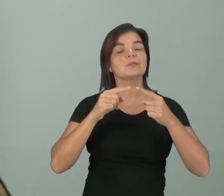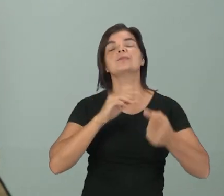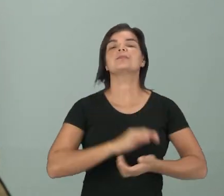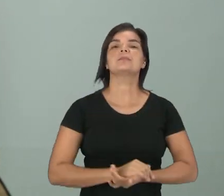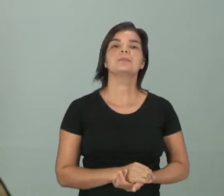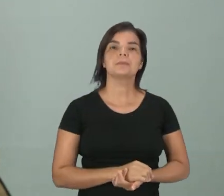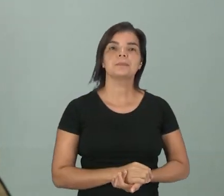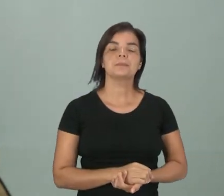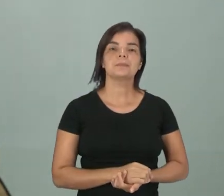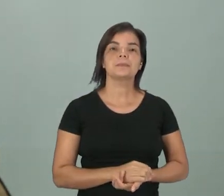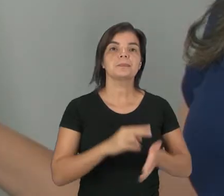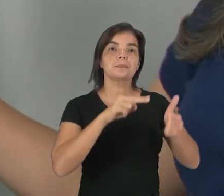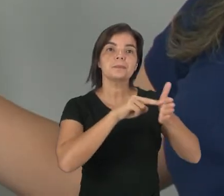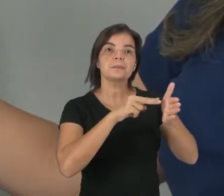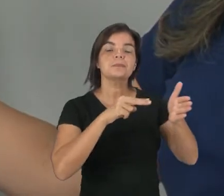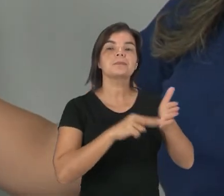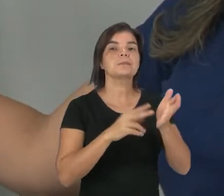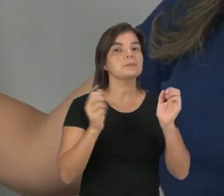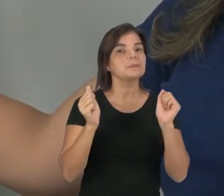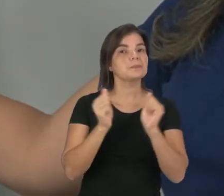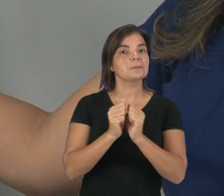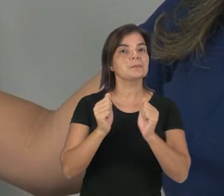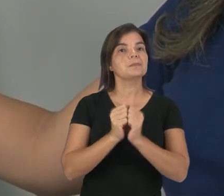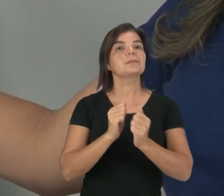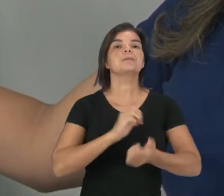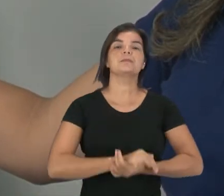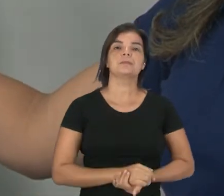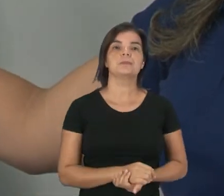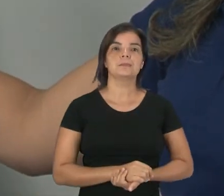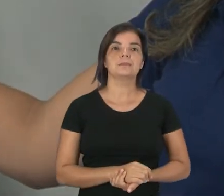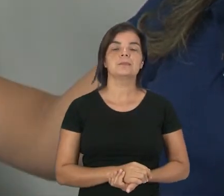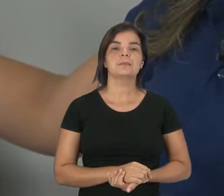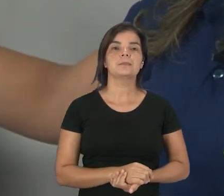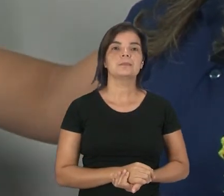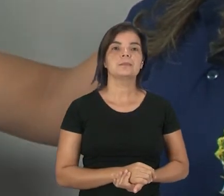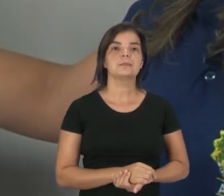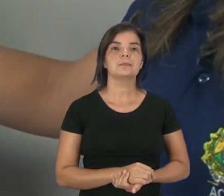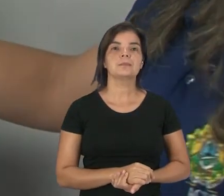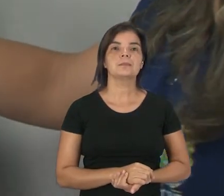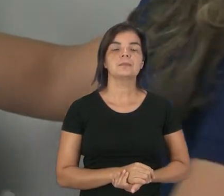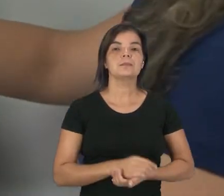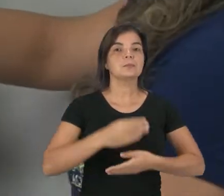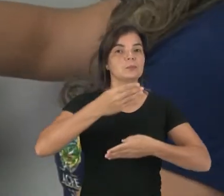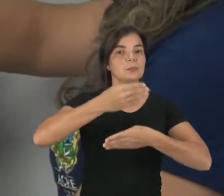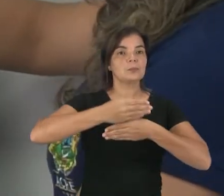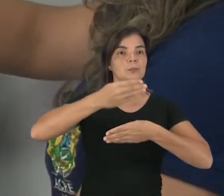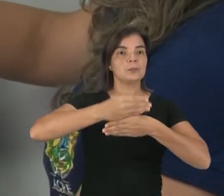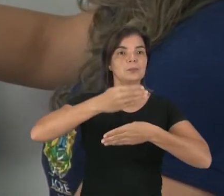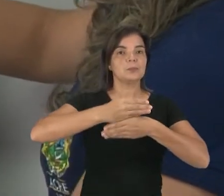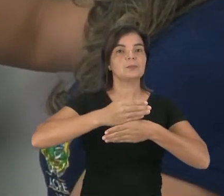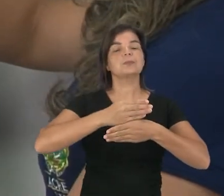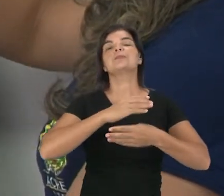nessa tabela? Prismas, vamos lá juntos? Nós temos aqui o tijolo.